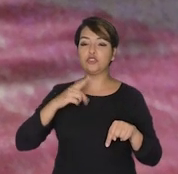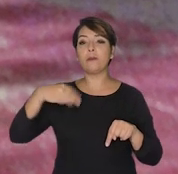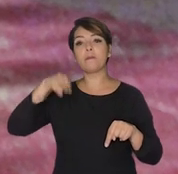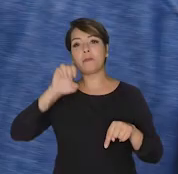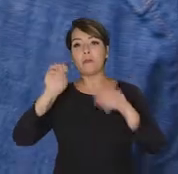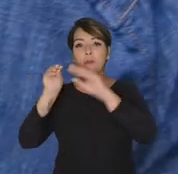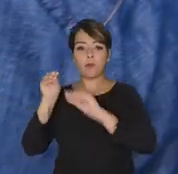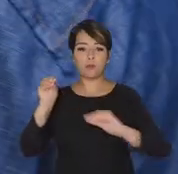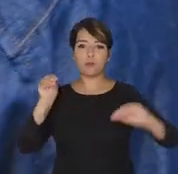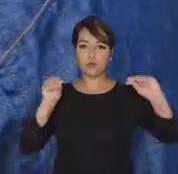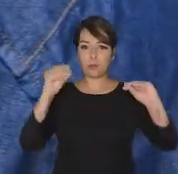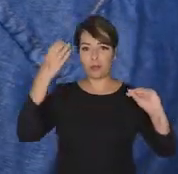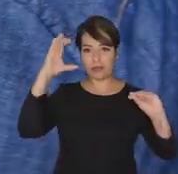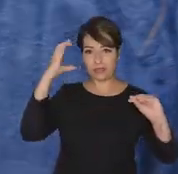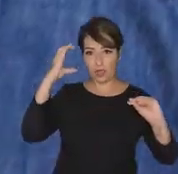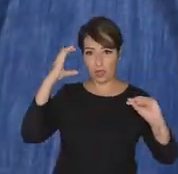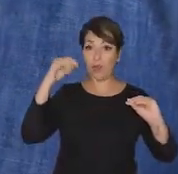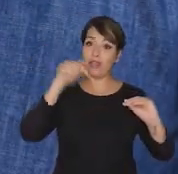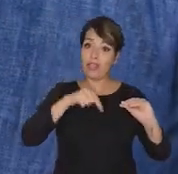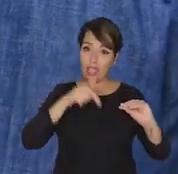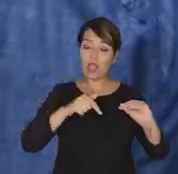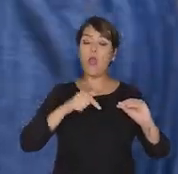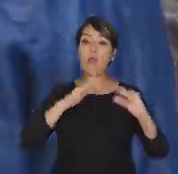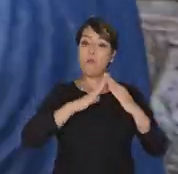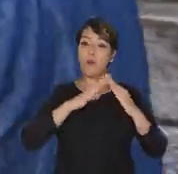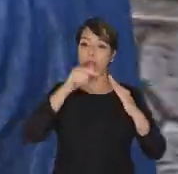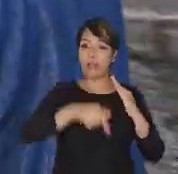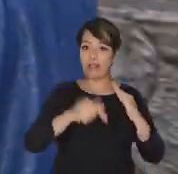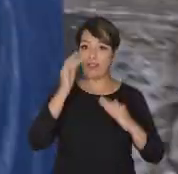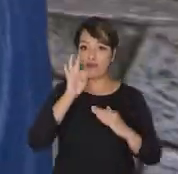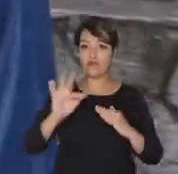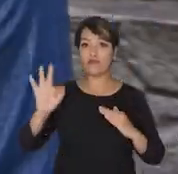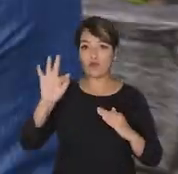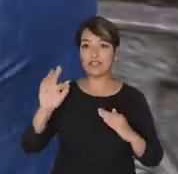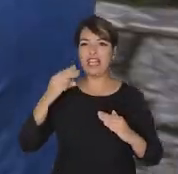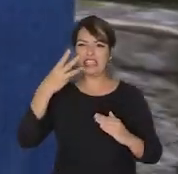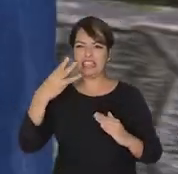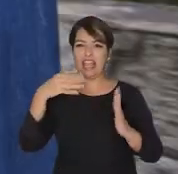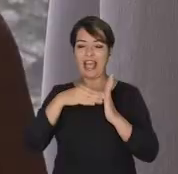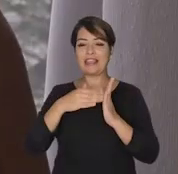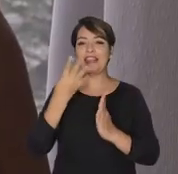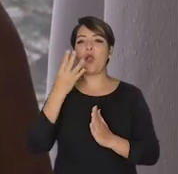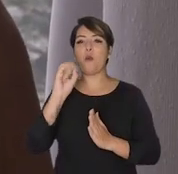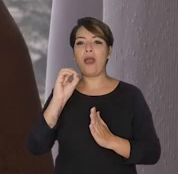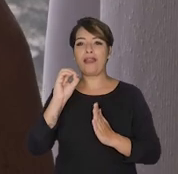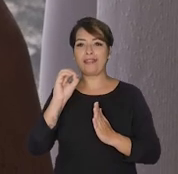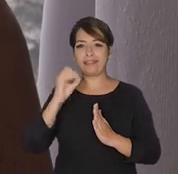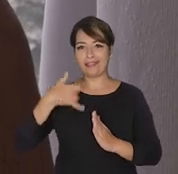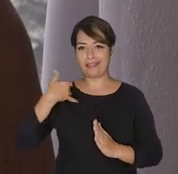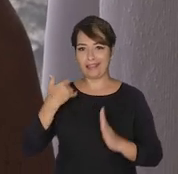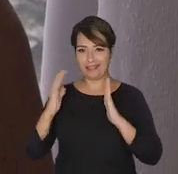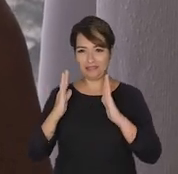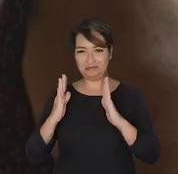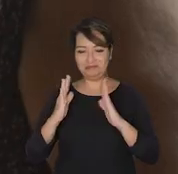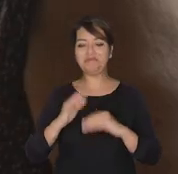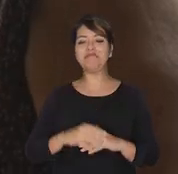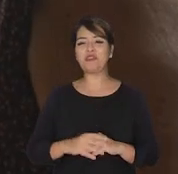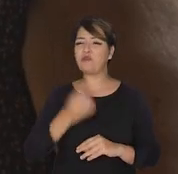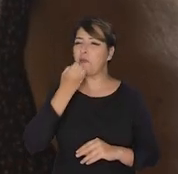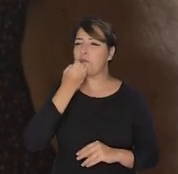de idade. Eu vivi dos 3 anos aos 40 anos de idade aqui, nesse bairro aqui. A infância foi muito boa aqui,